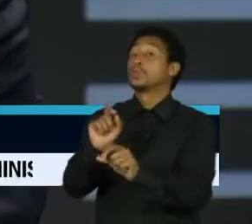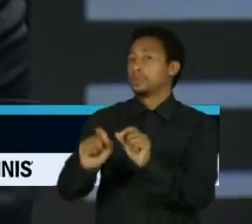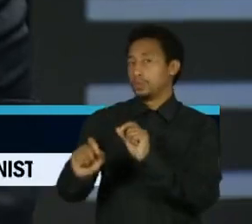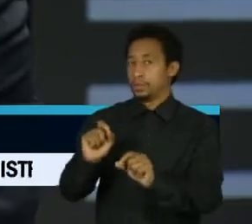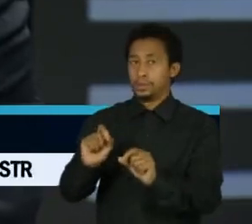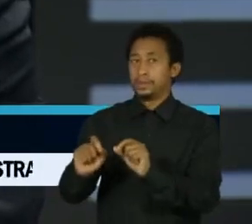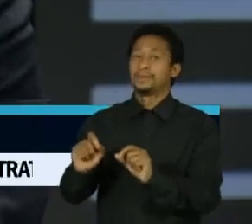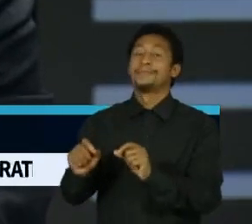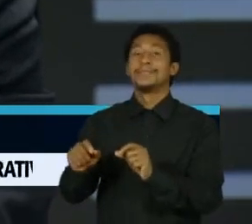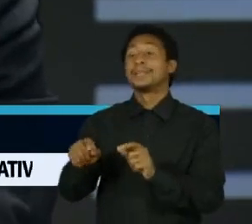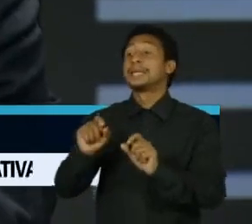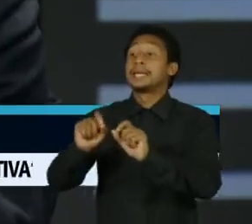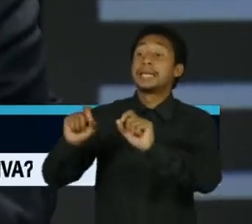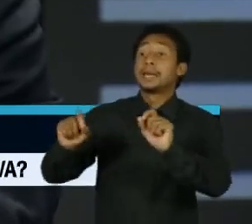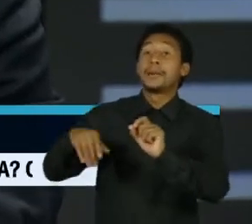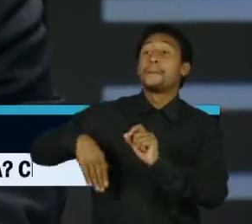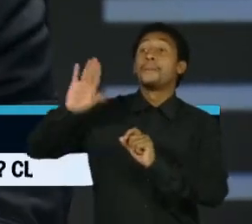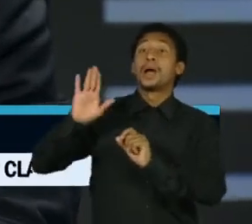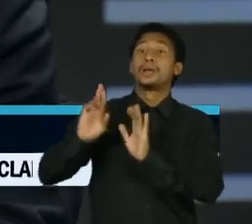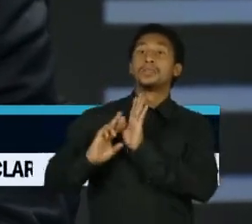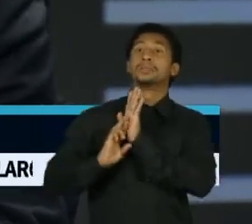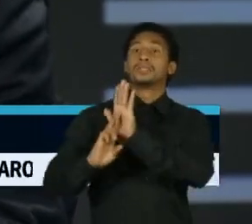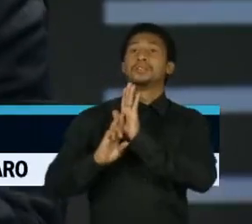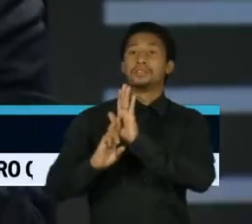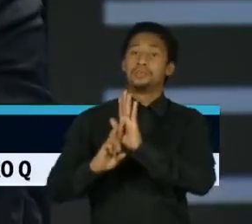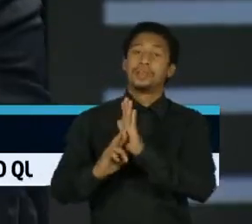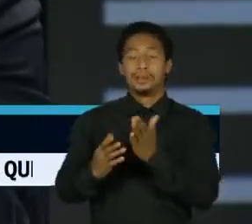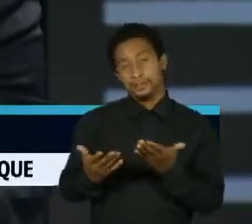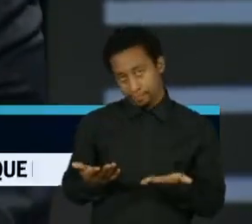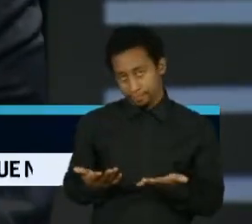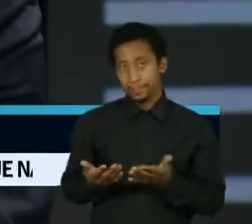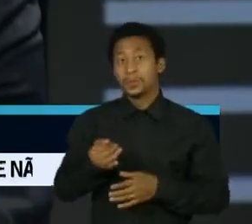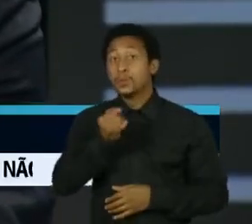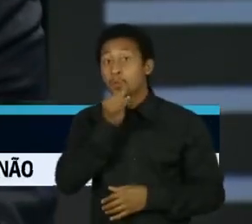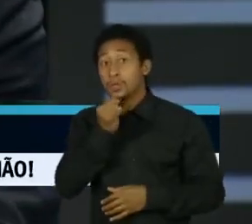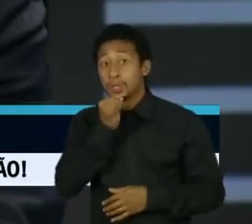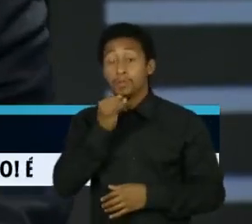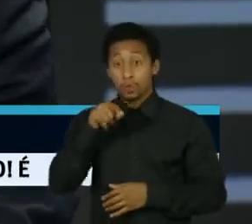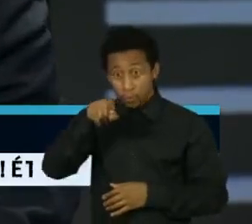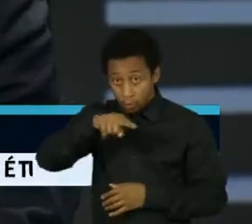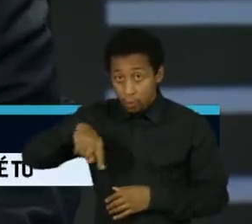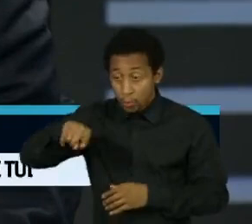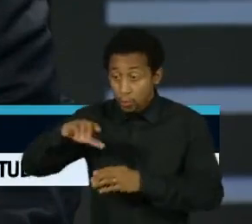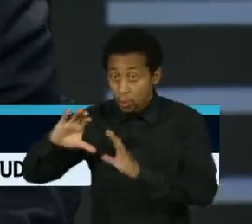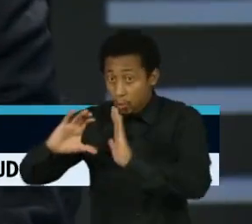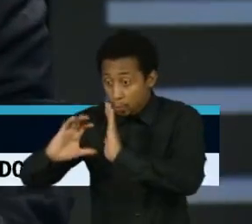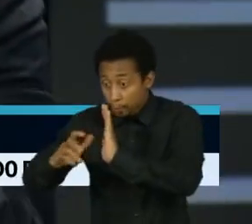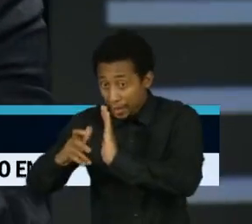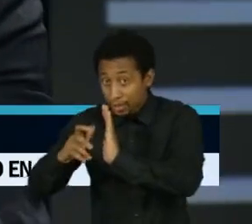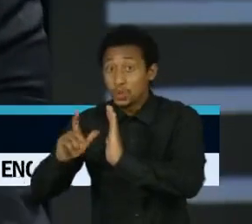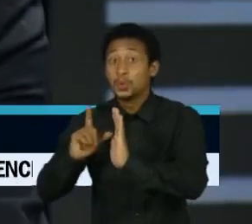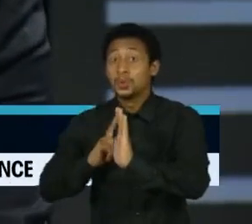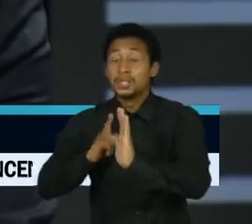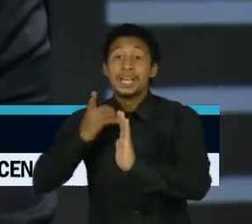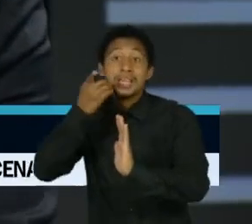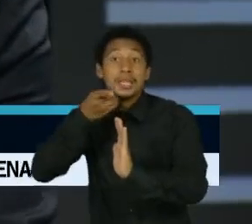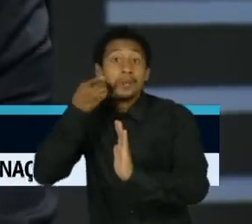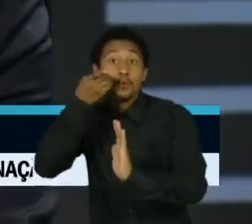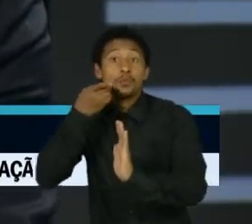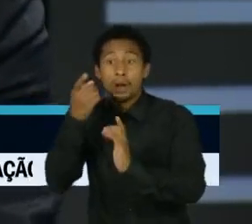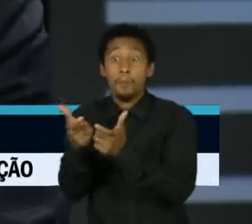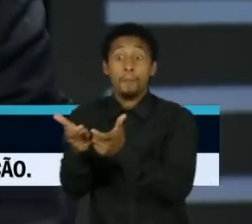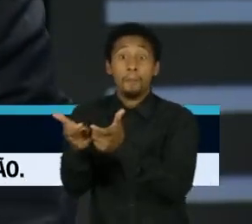maior representatividade essa é uma regra então se você o resultado federal Você tem uma maior fatia do